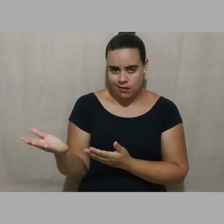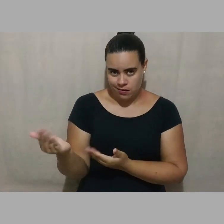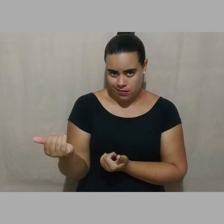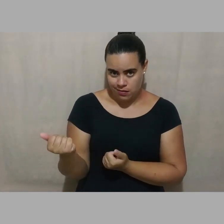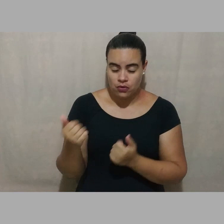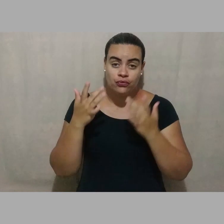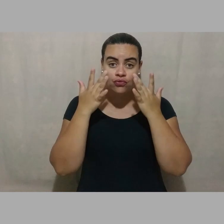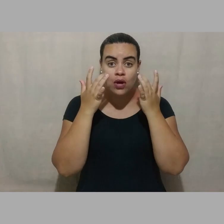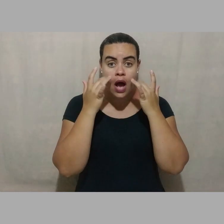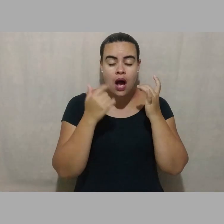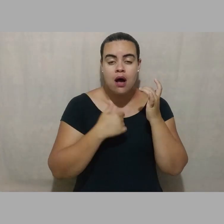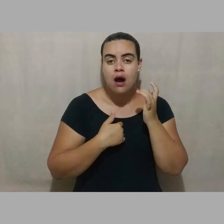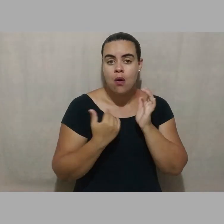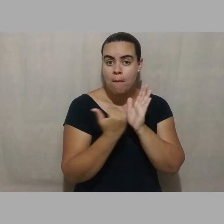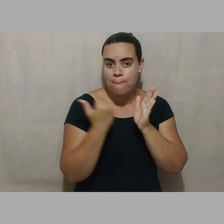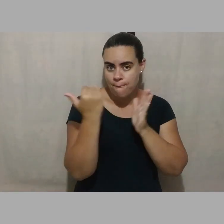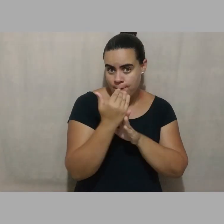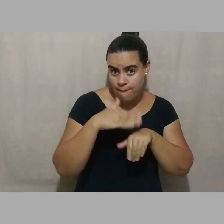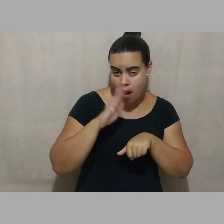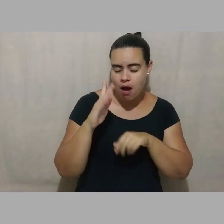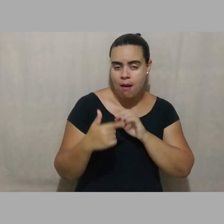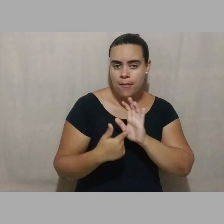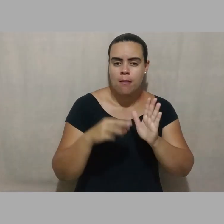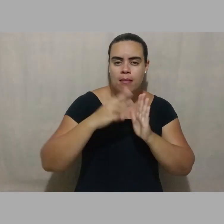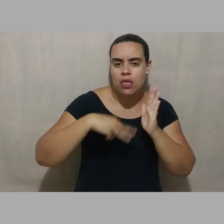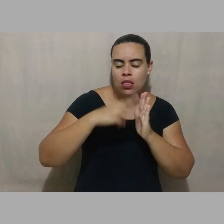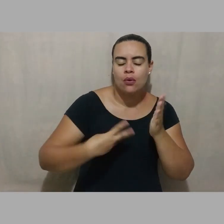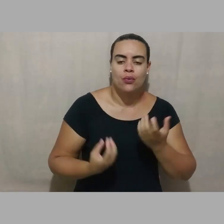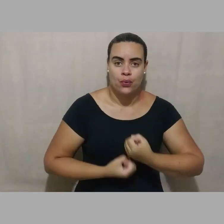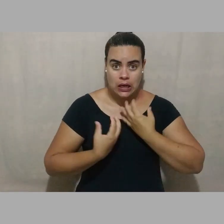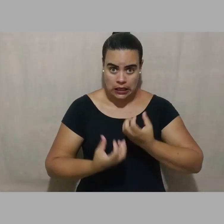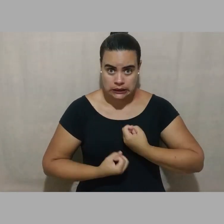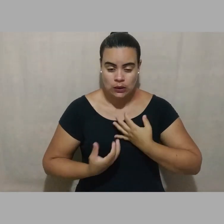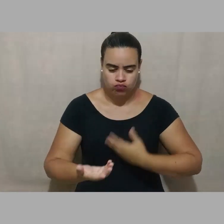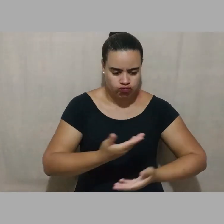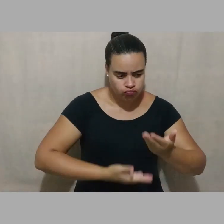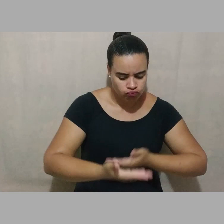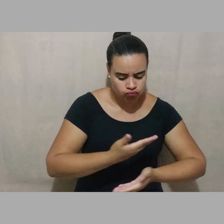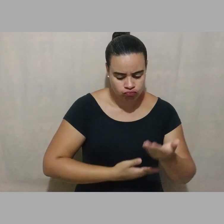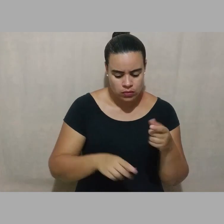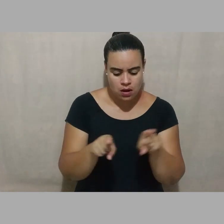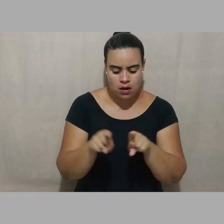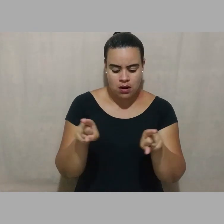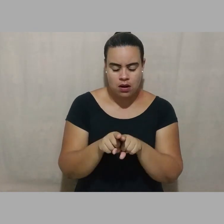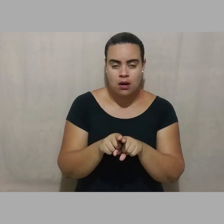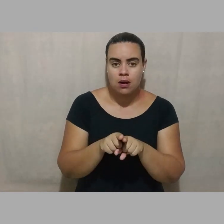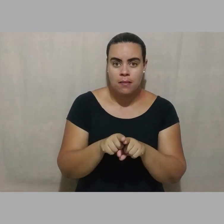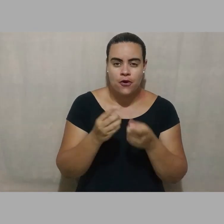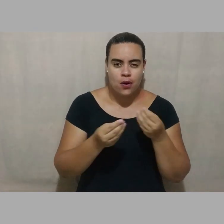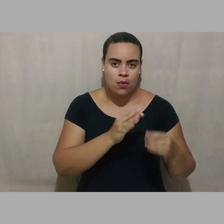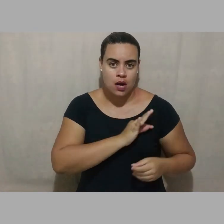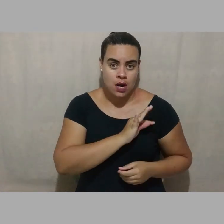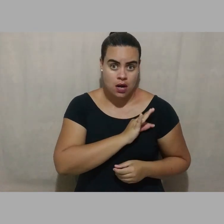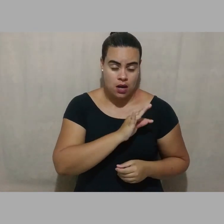no teatro eu tenho dado ênfase aos métodos de criação colaborativa e as